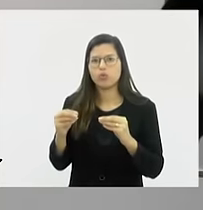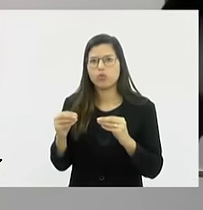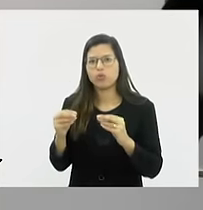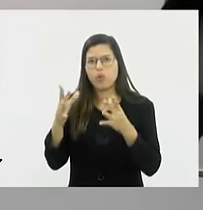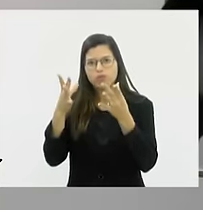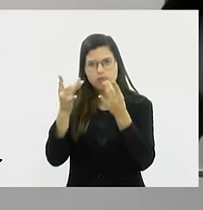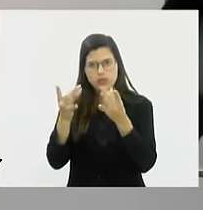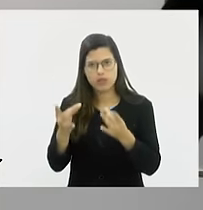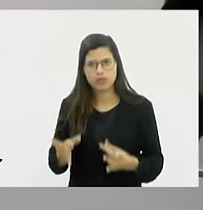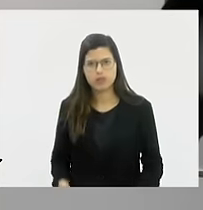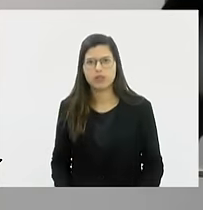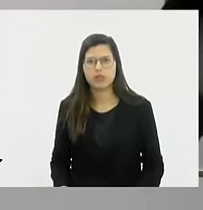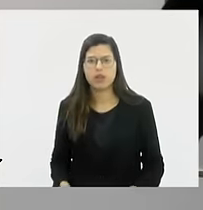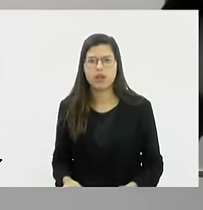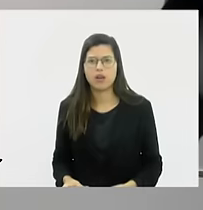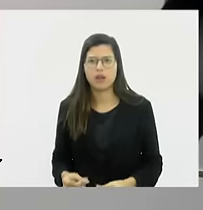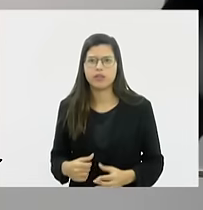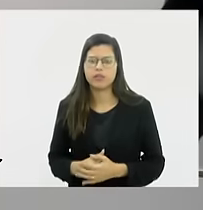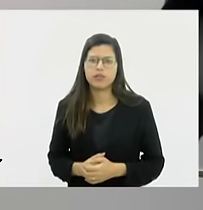elementos, então eu não entro